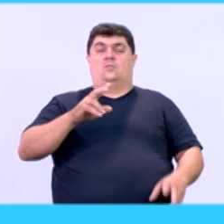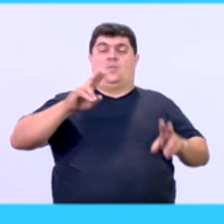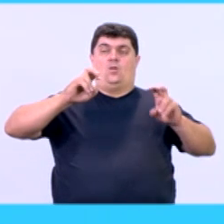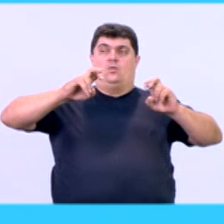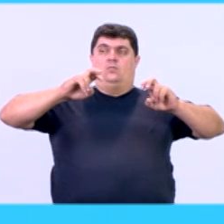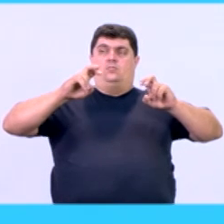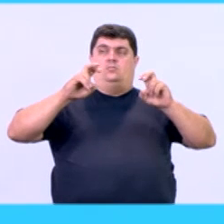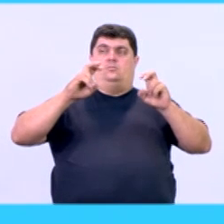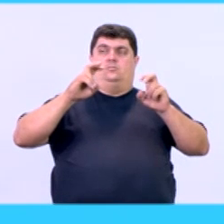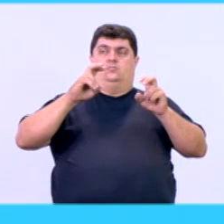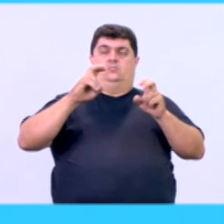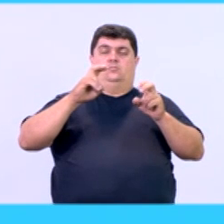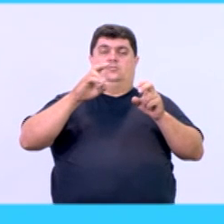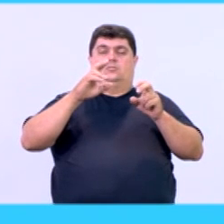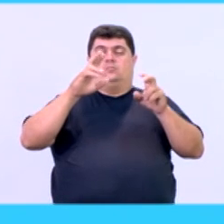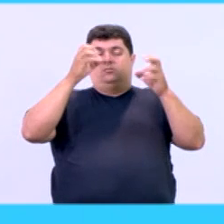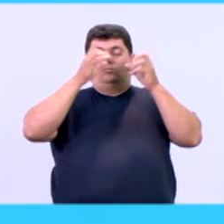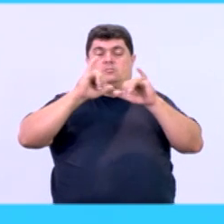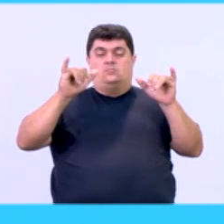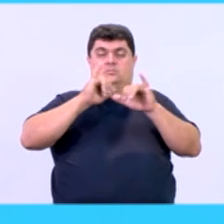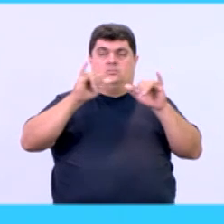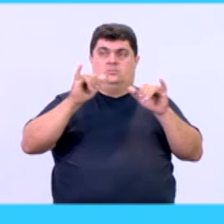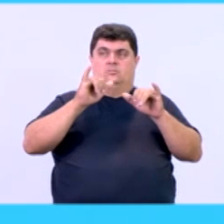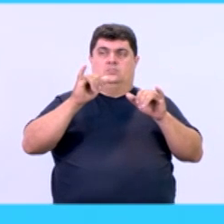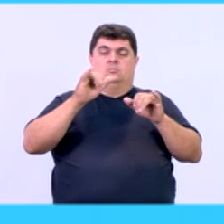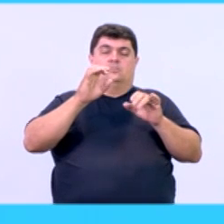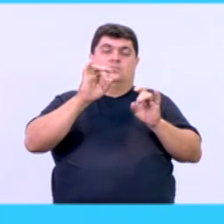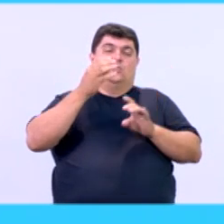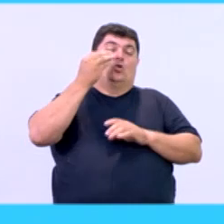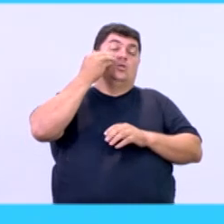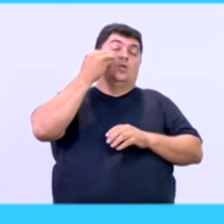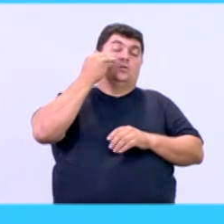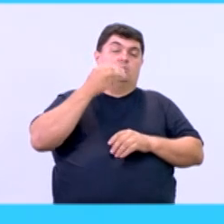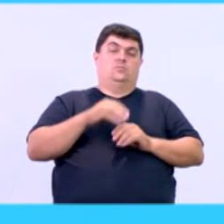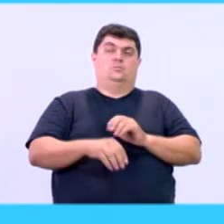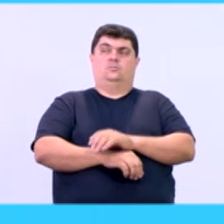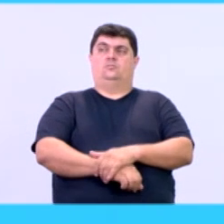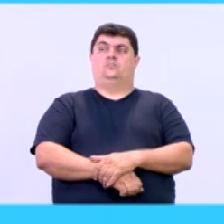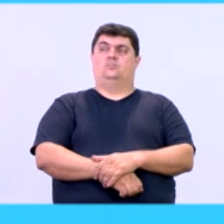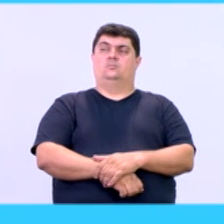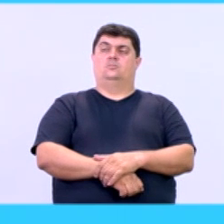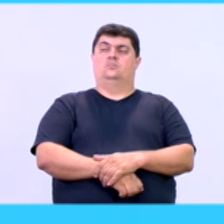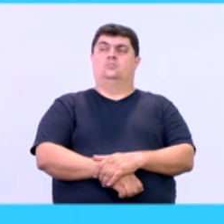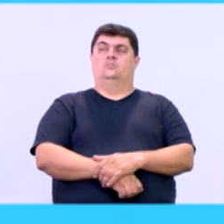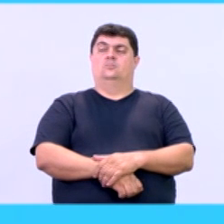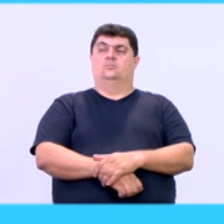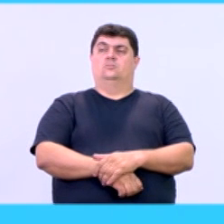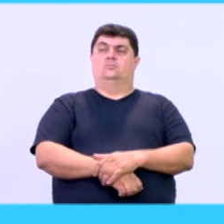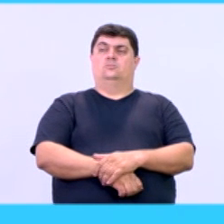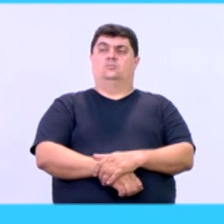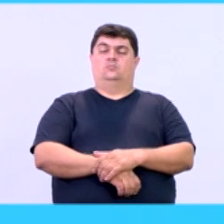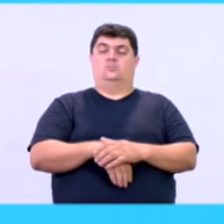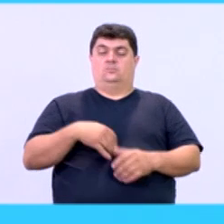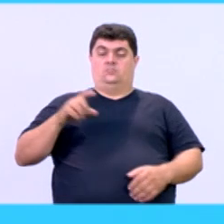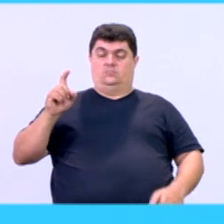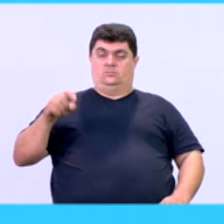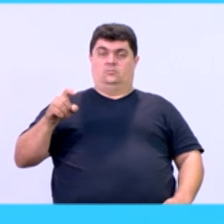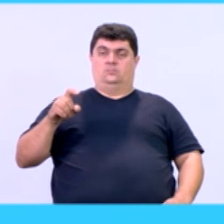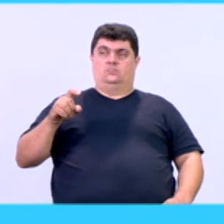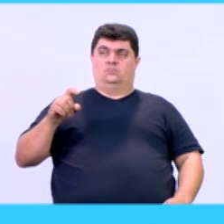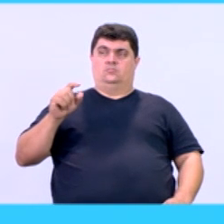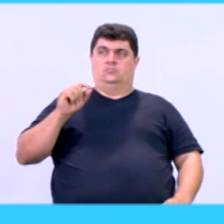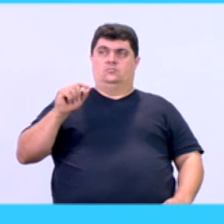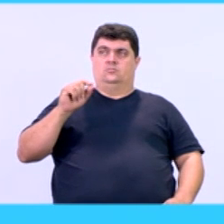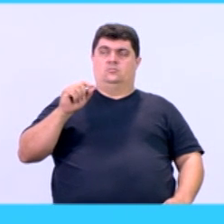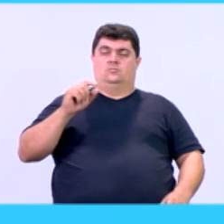aqui, comentário do teste, tá? Quando eu clicar aqui, olha aqui o